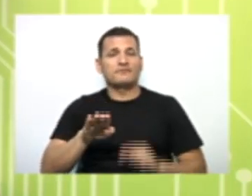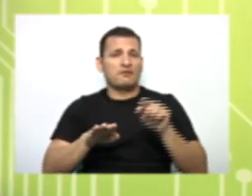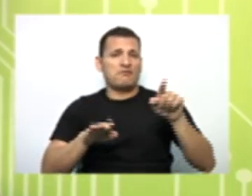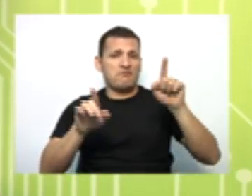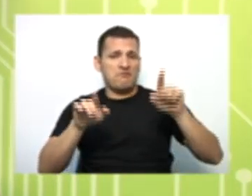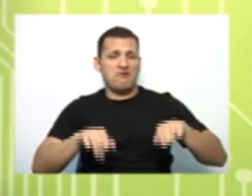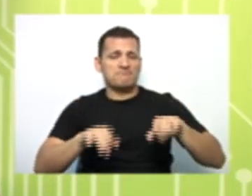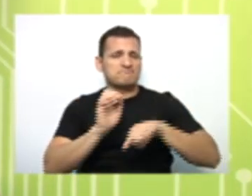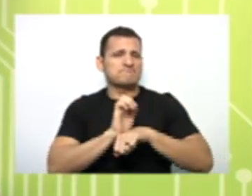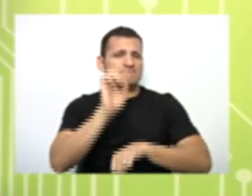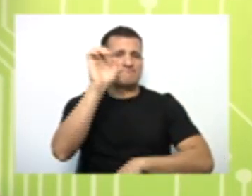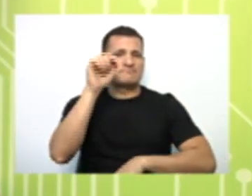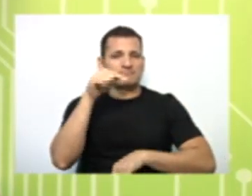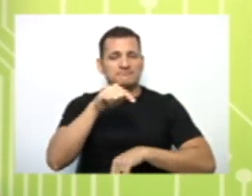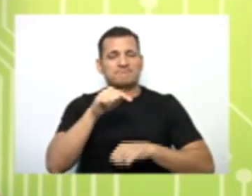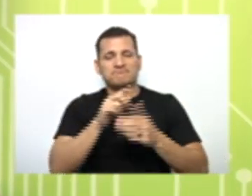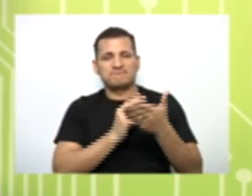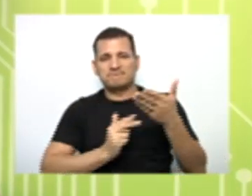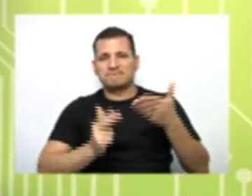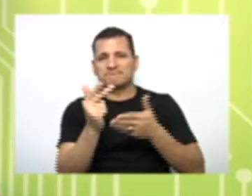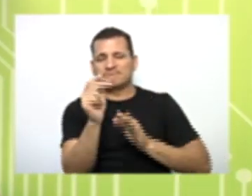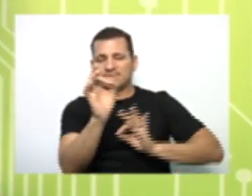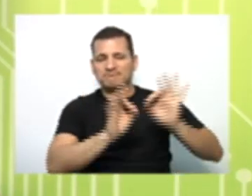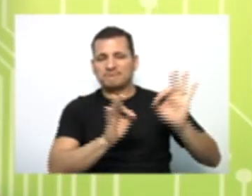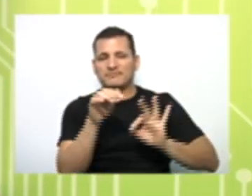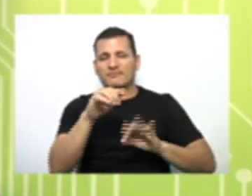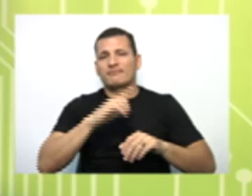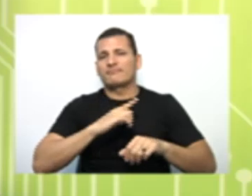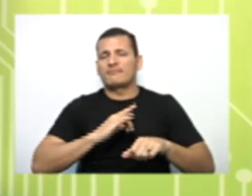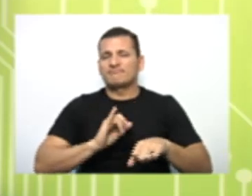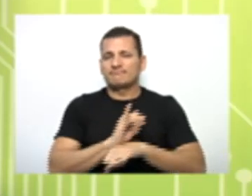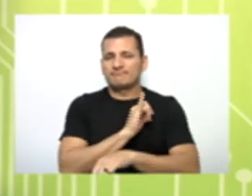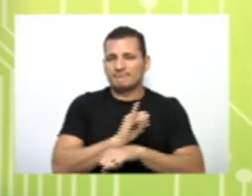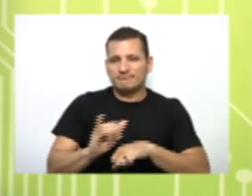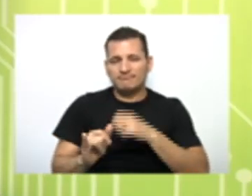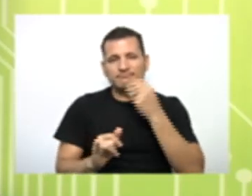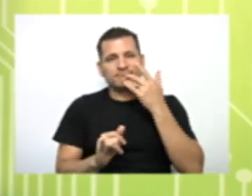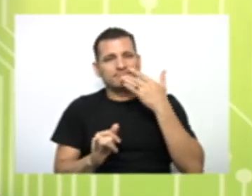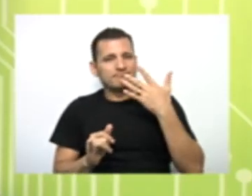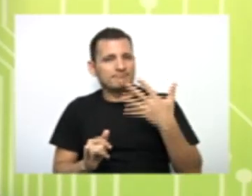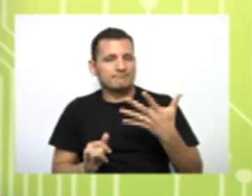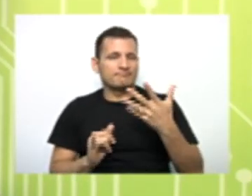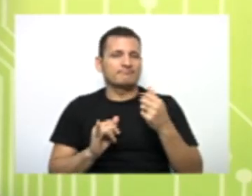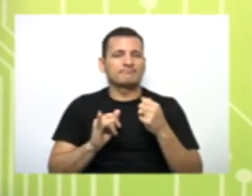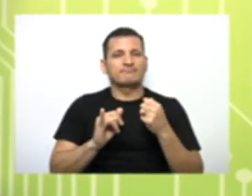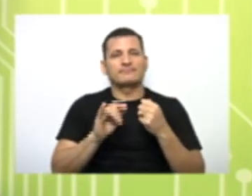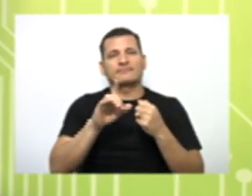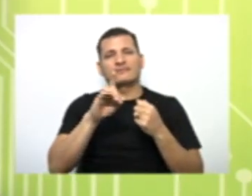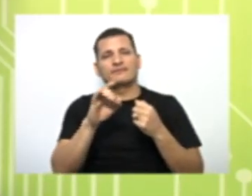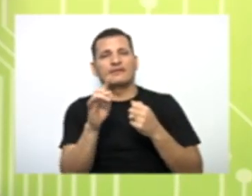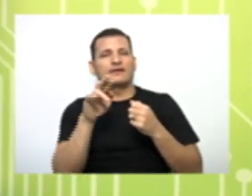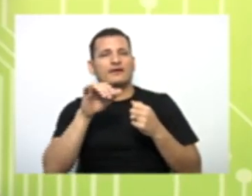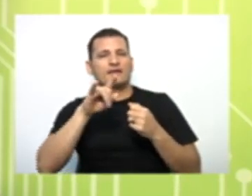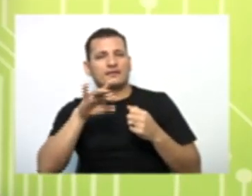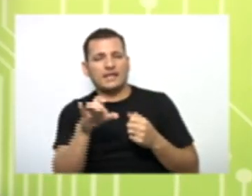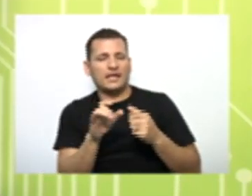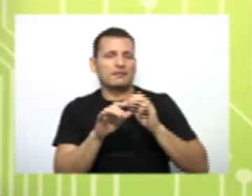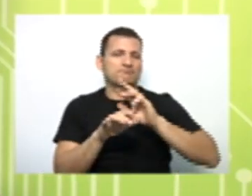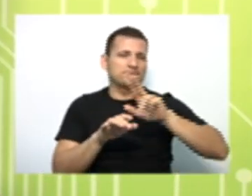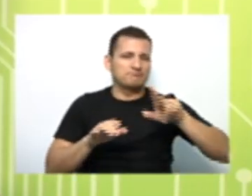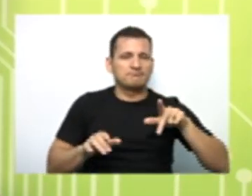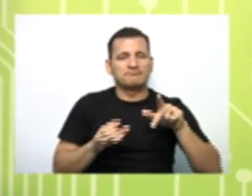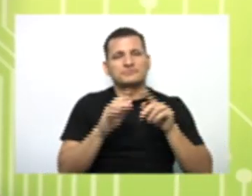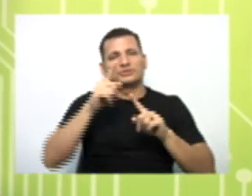é especializado nisso. Ele tem técnicas de cores e de degradês e de formato